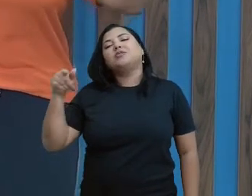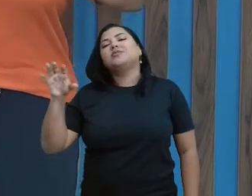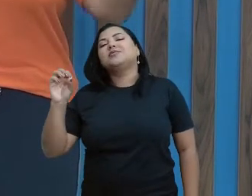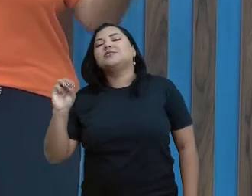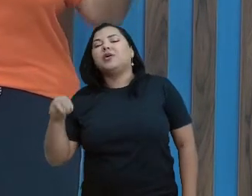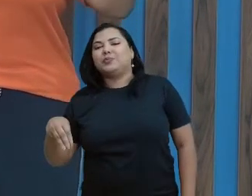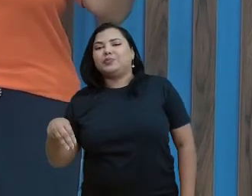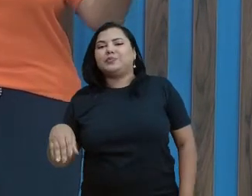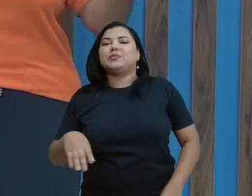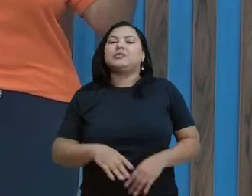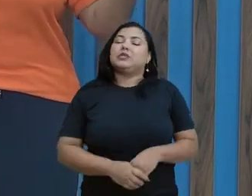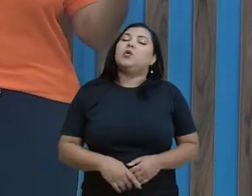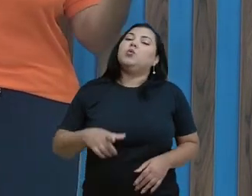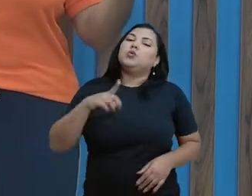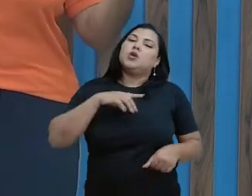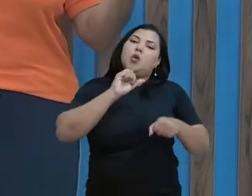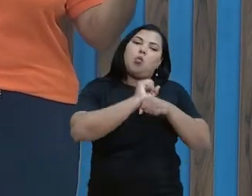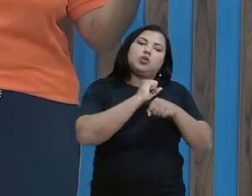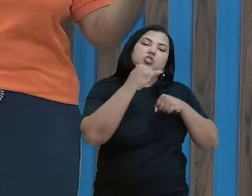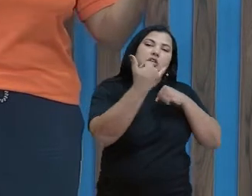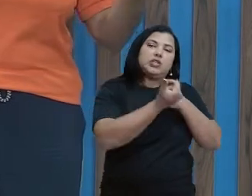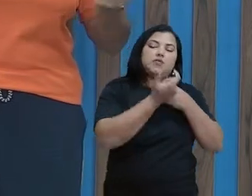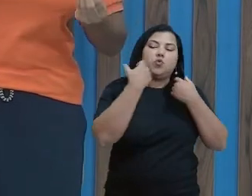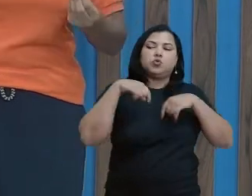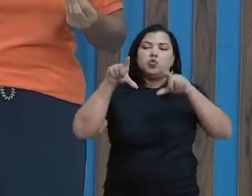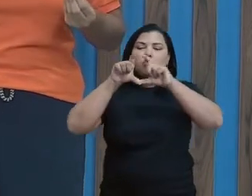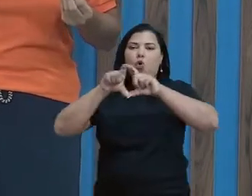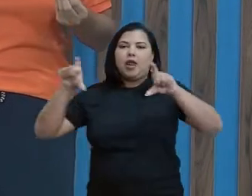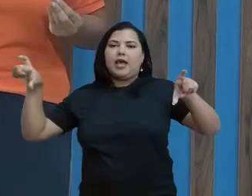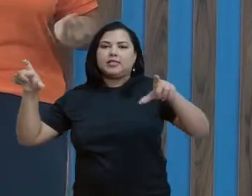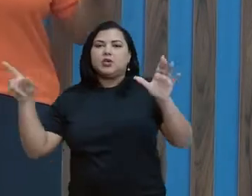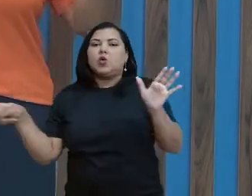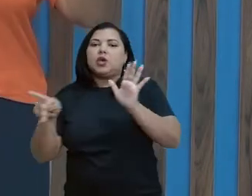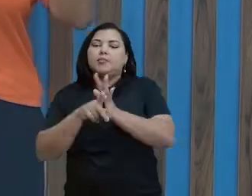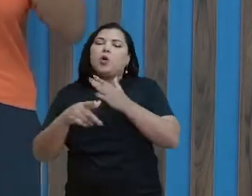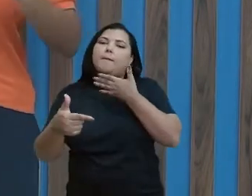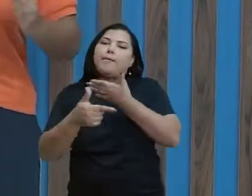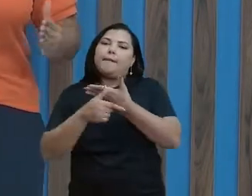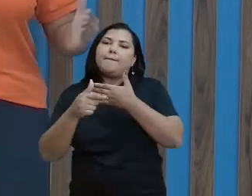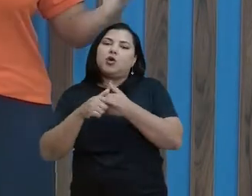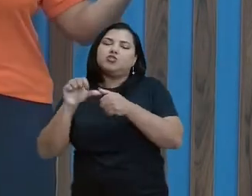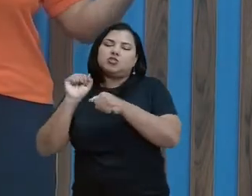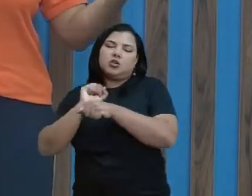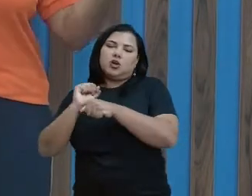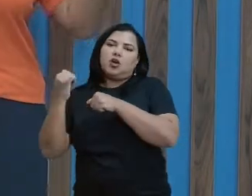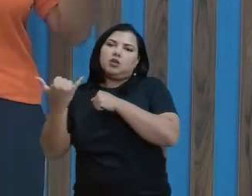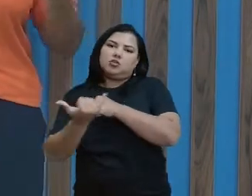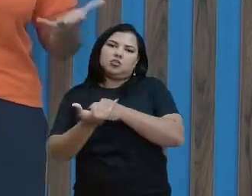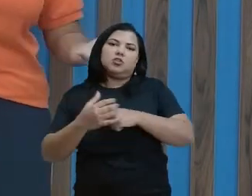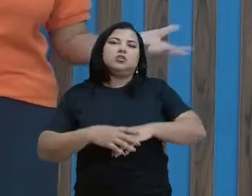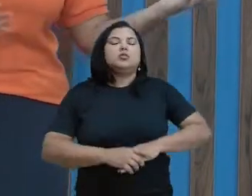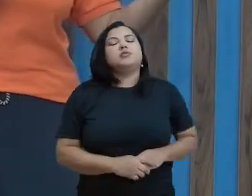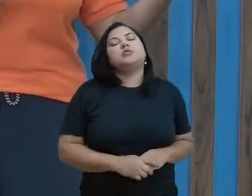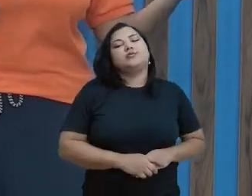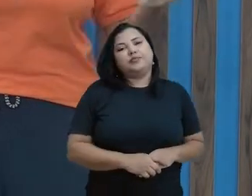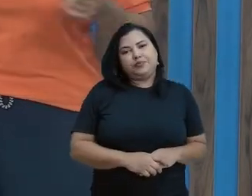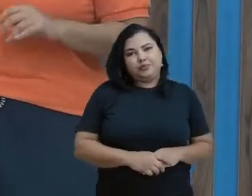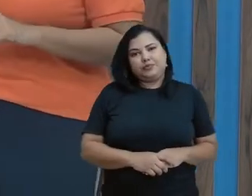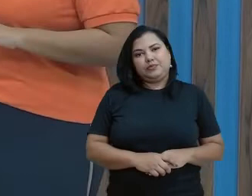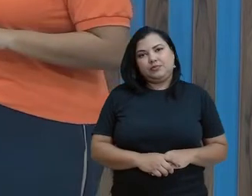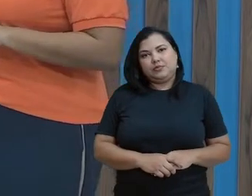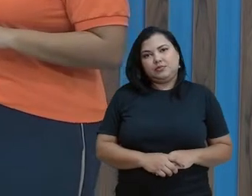uma oração subordinada adjetiva, porque eu tenho uma oração inteira fazendo duas vezes, tendo a função de um